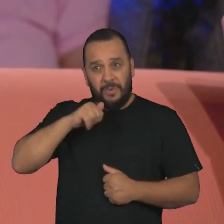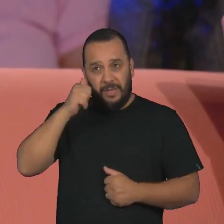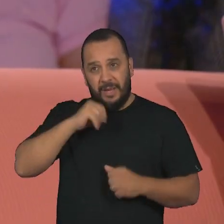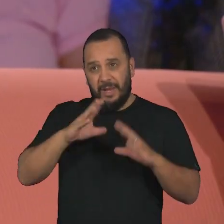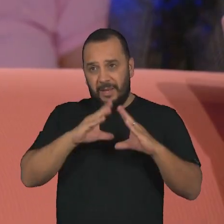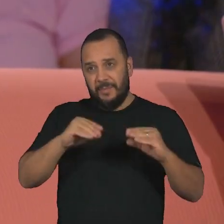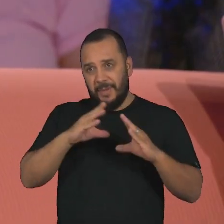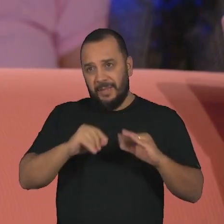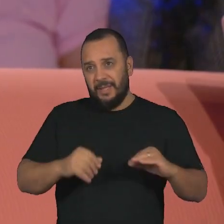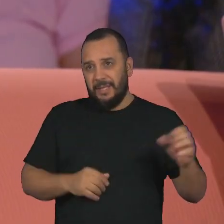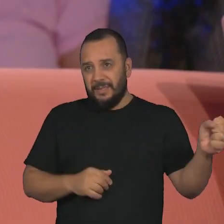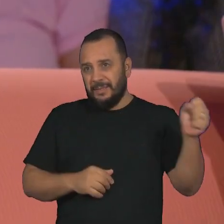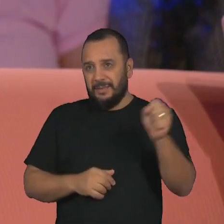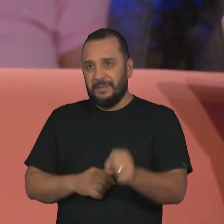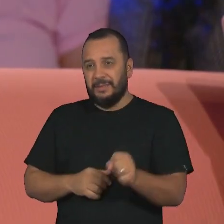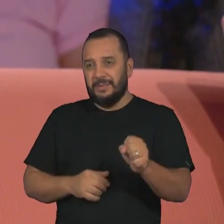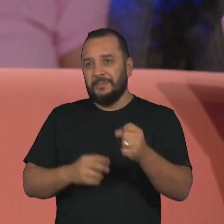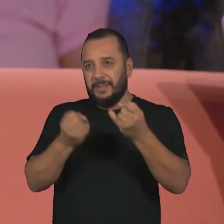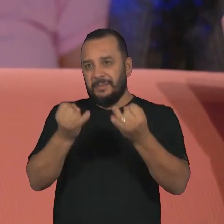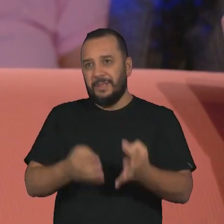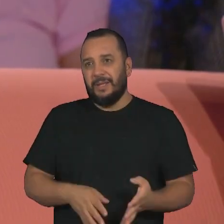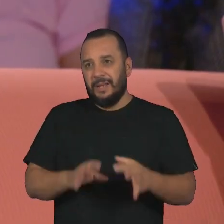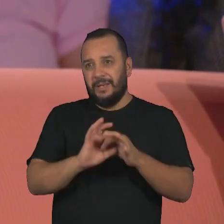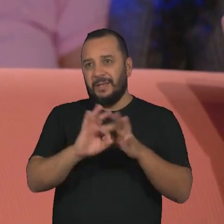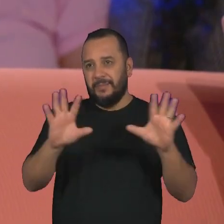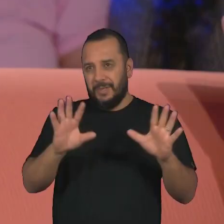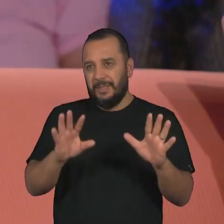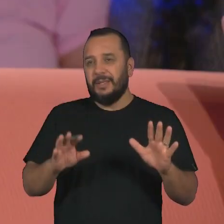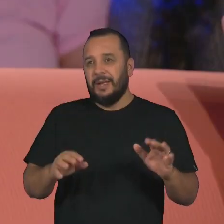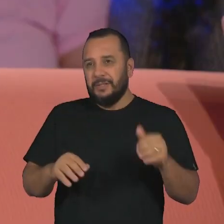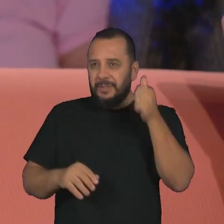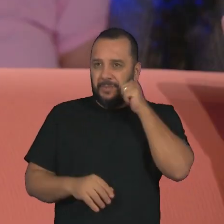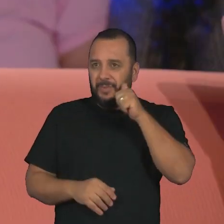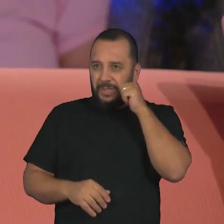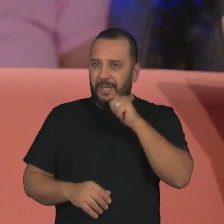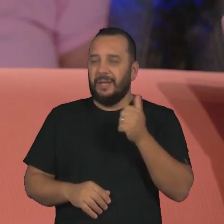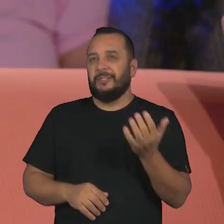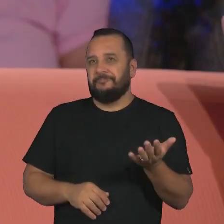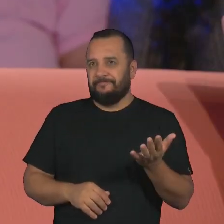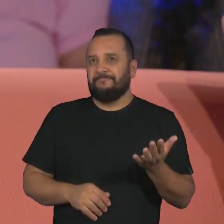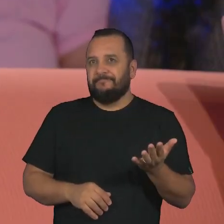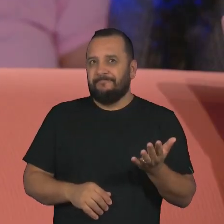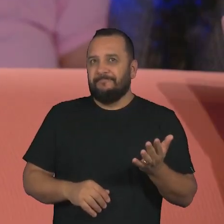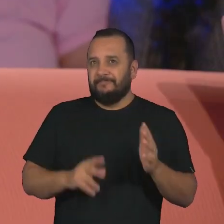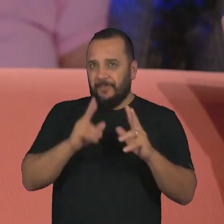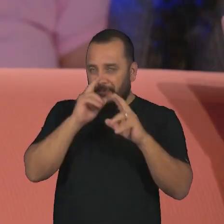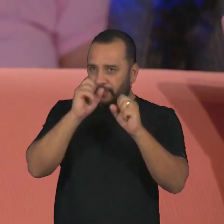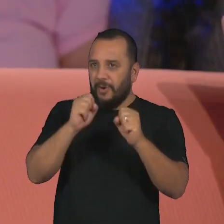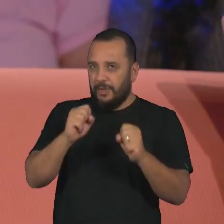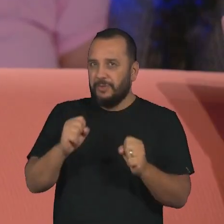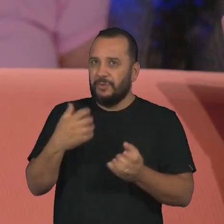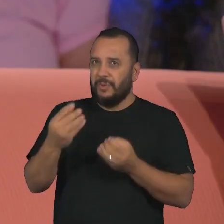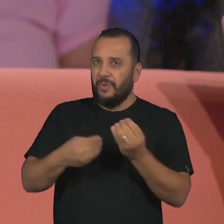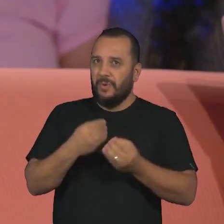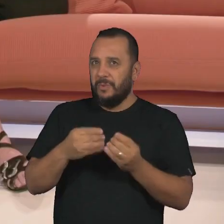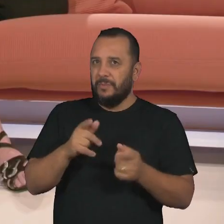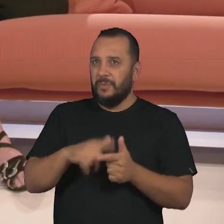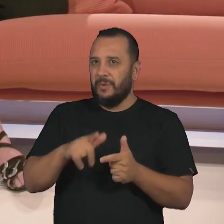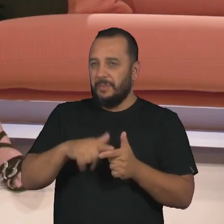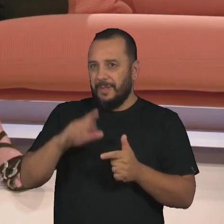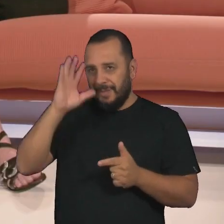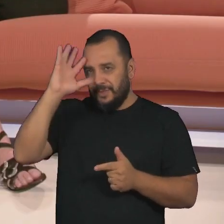libanesa para falar sobre liberdade feminina são forças muito, muito fortes da gente lidar, né?